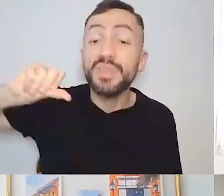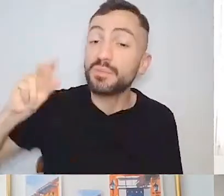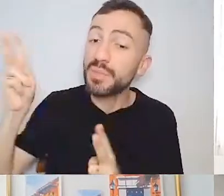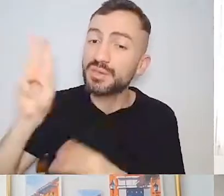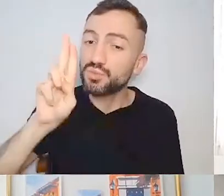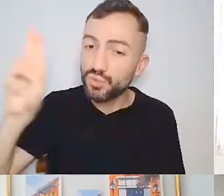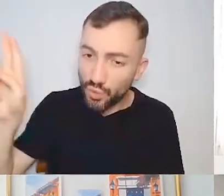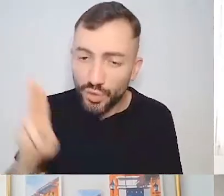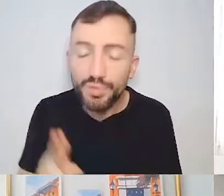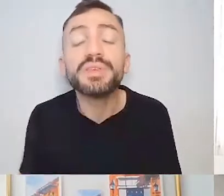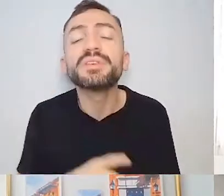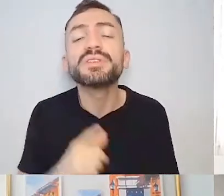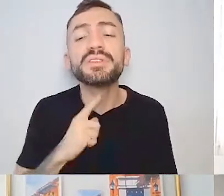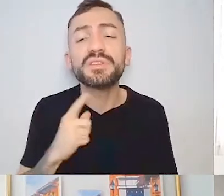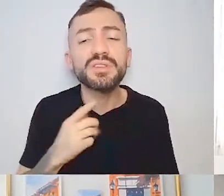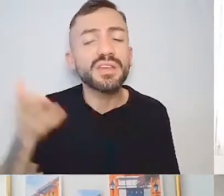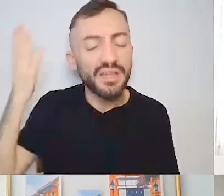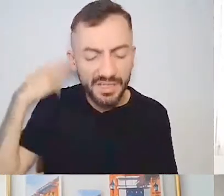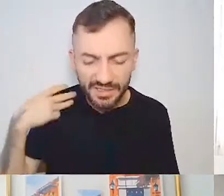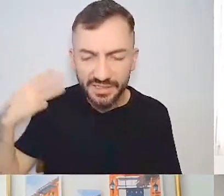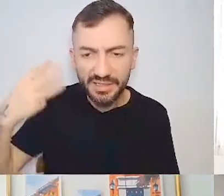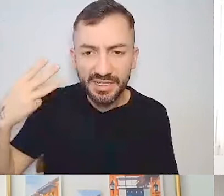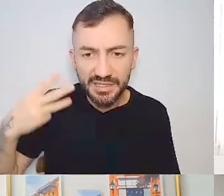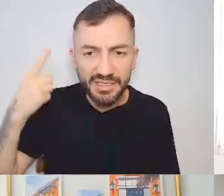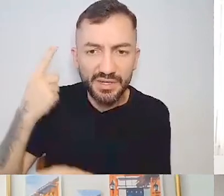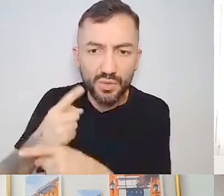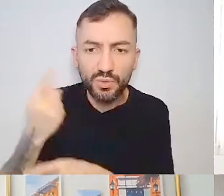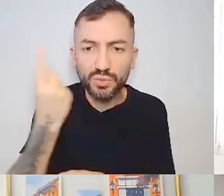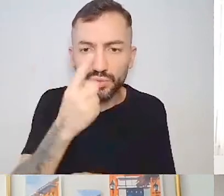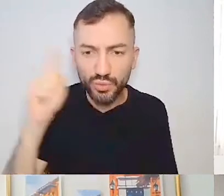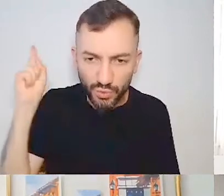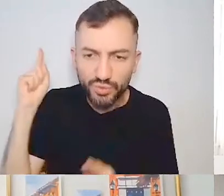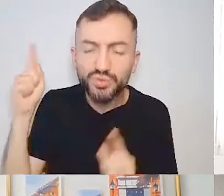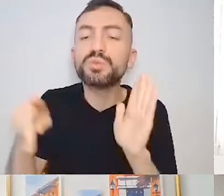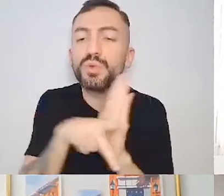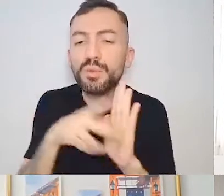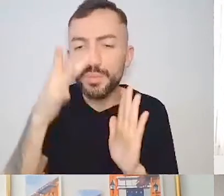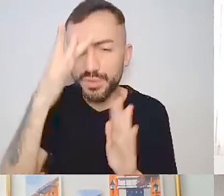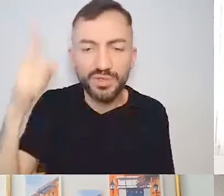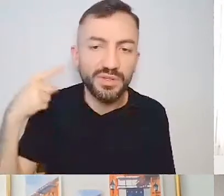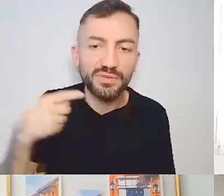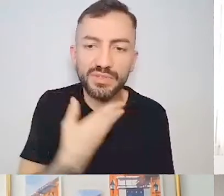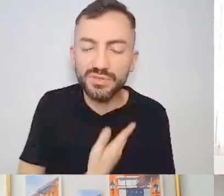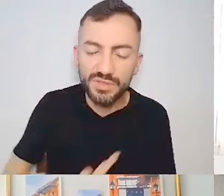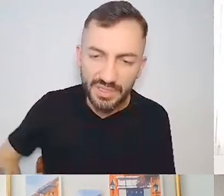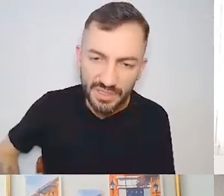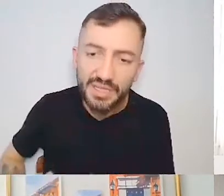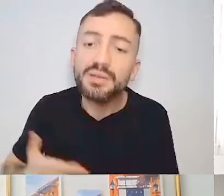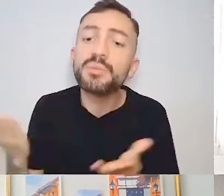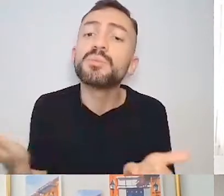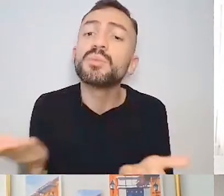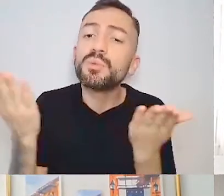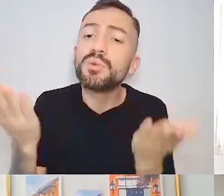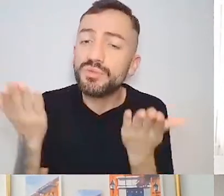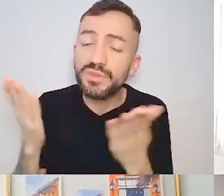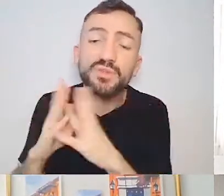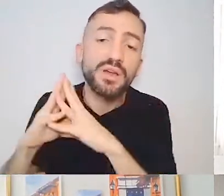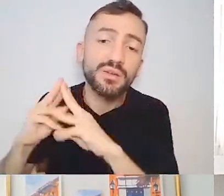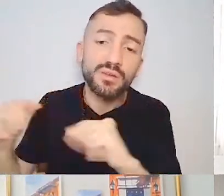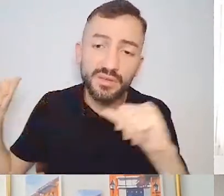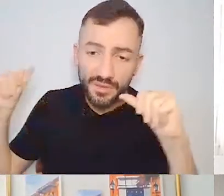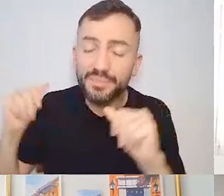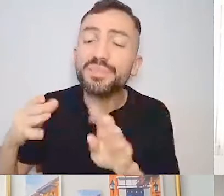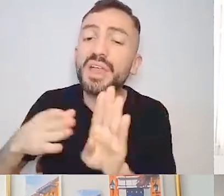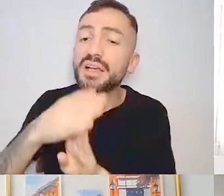Defensoria, após o terceiro e último encontro estadual de agentes de Defensoria promovido pela extinta e tão importante